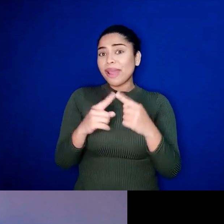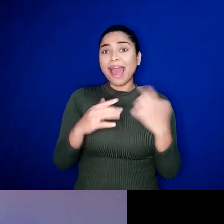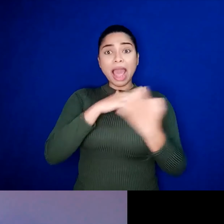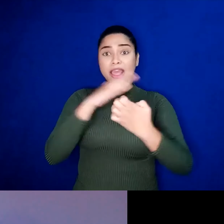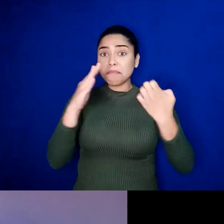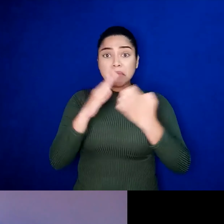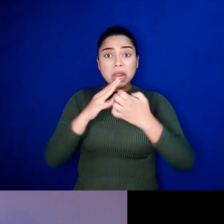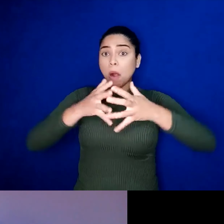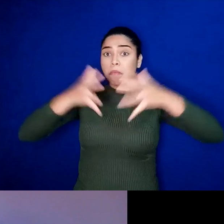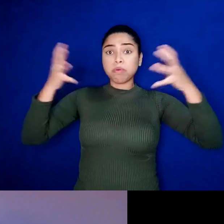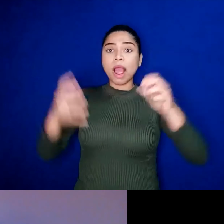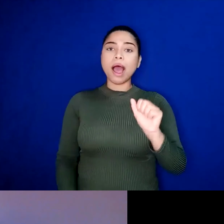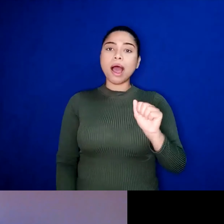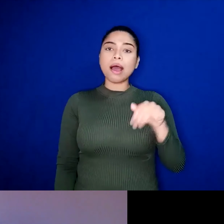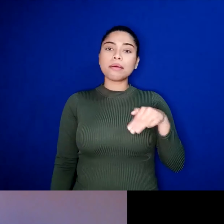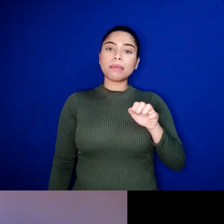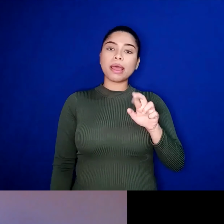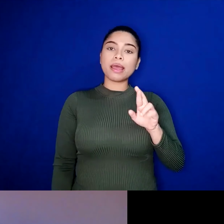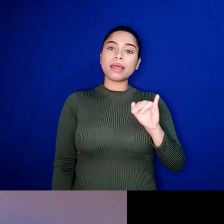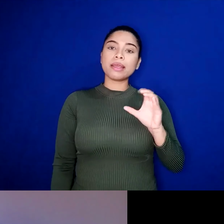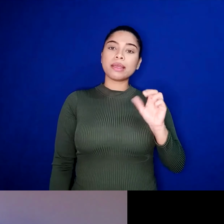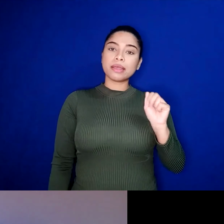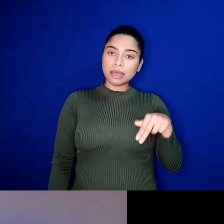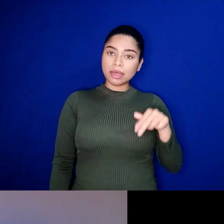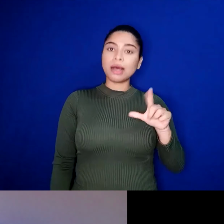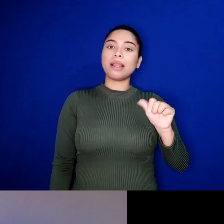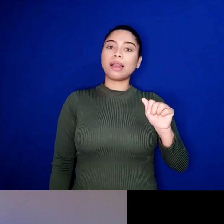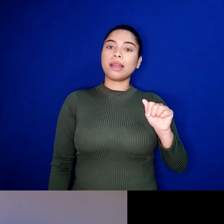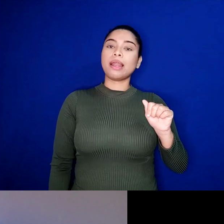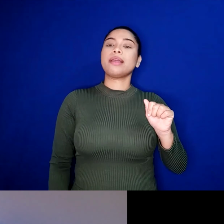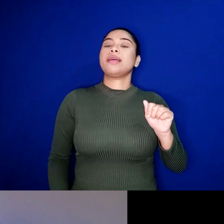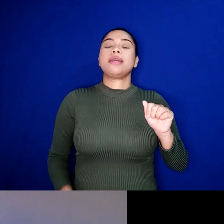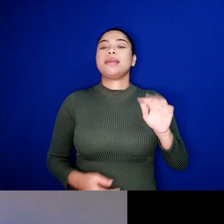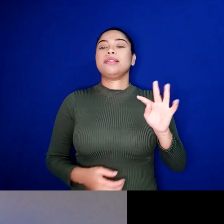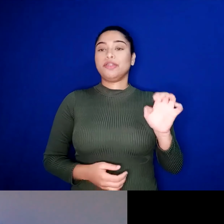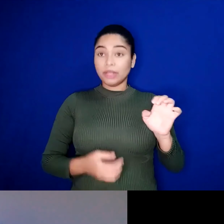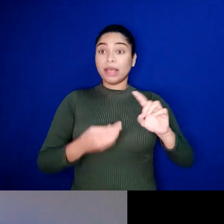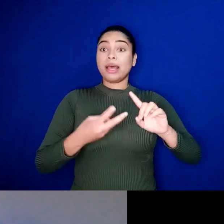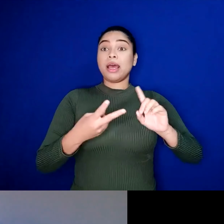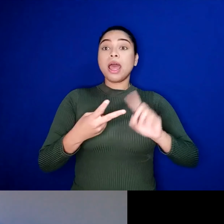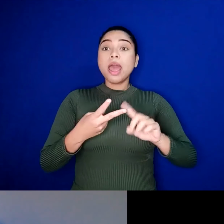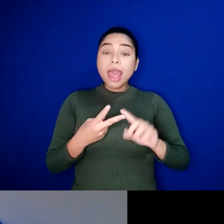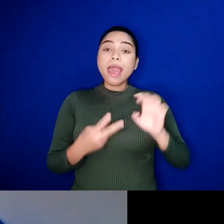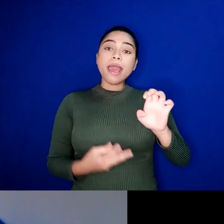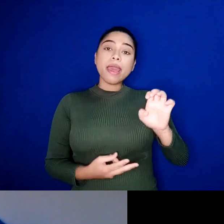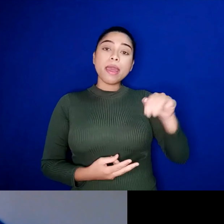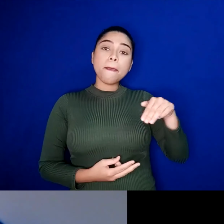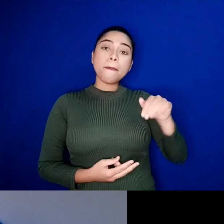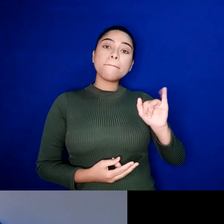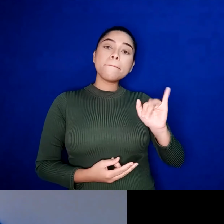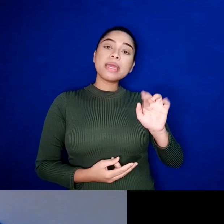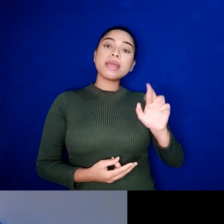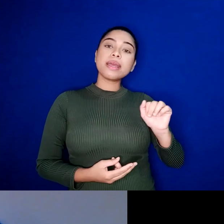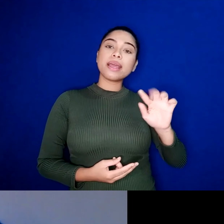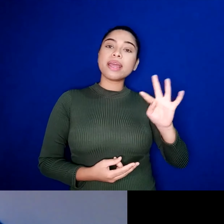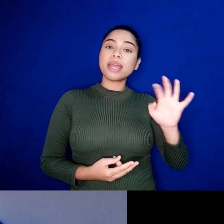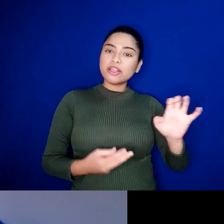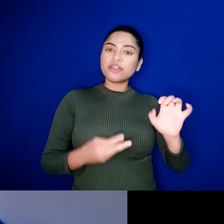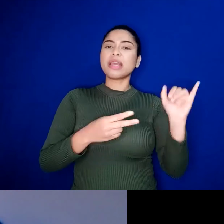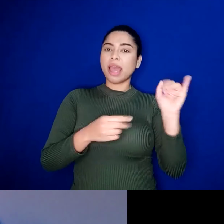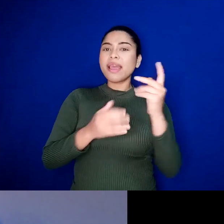são American Airlines tem o status que tem emirates tem o estados que têm porque eles vendem para todas as pessoas vamos para